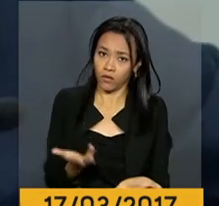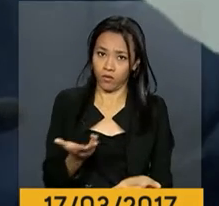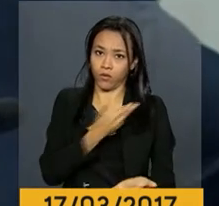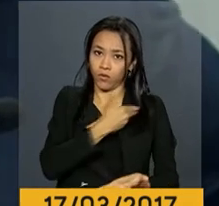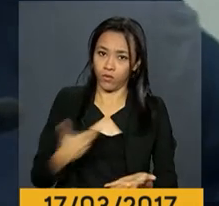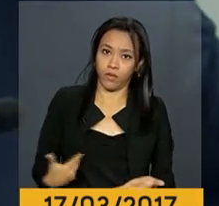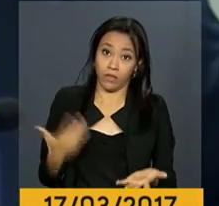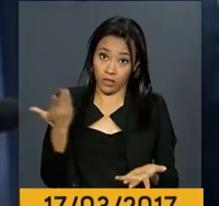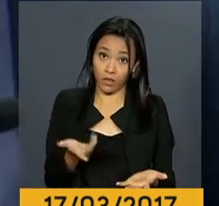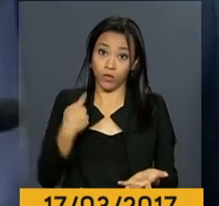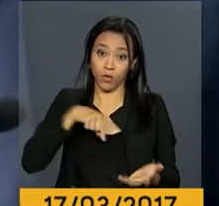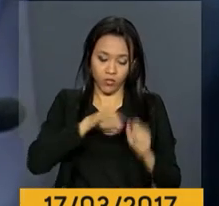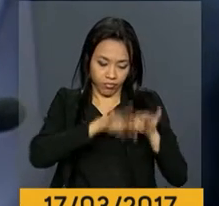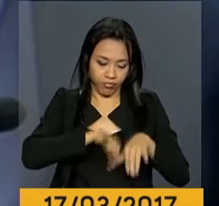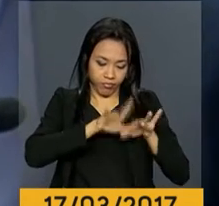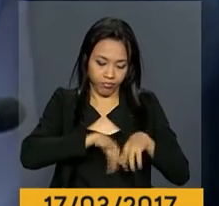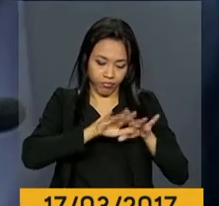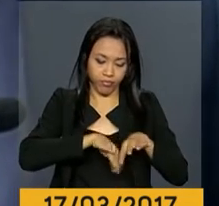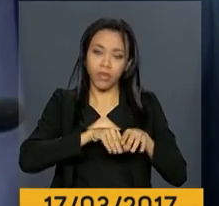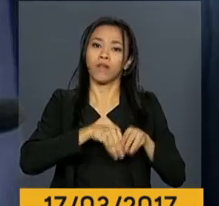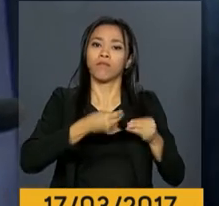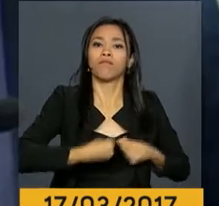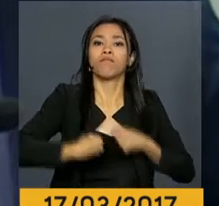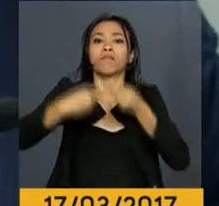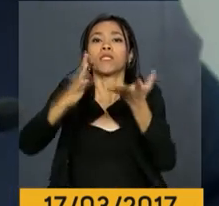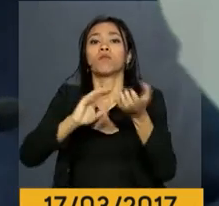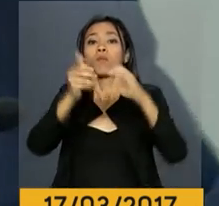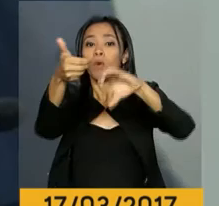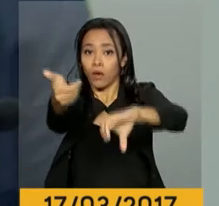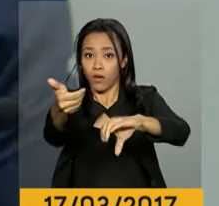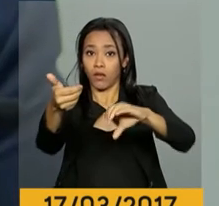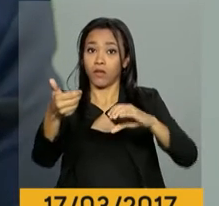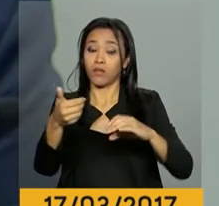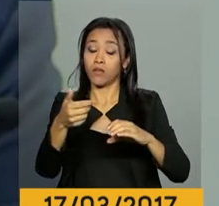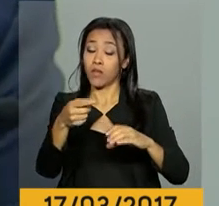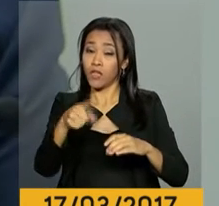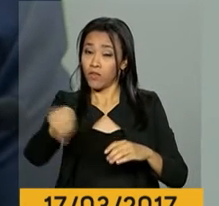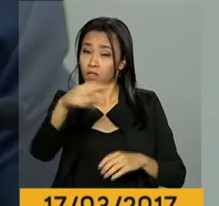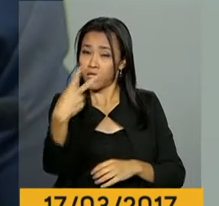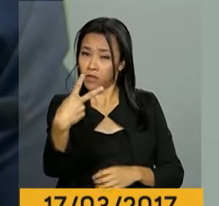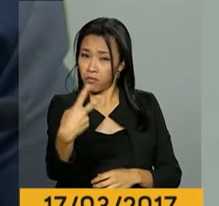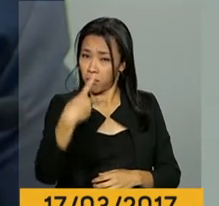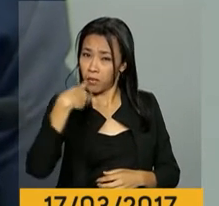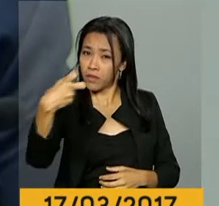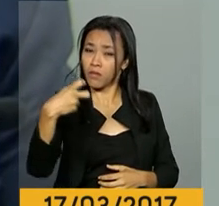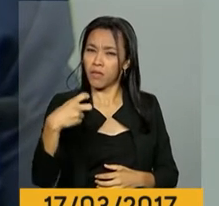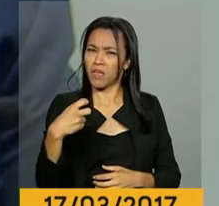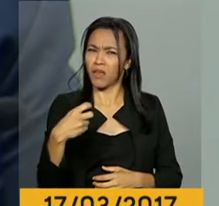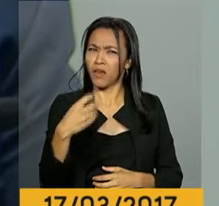esta matéria para o Congresso Nacional e vejam, senhores, em menos de